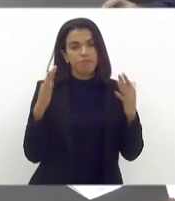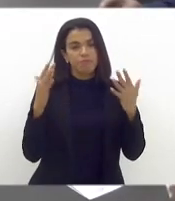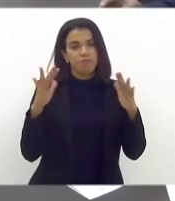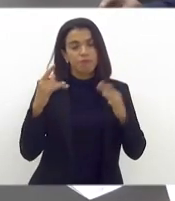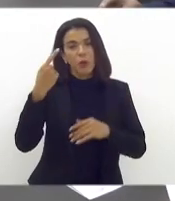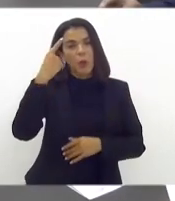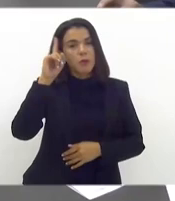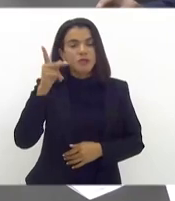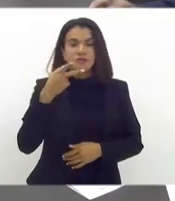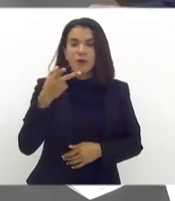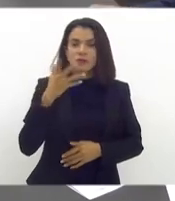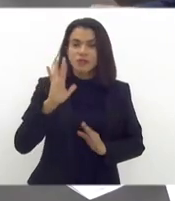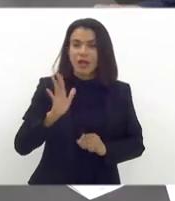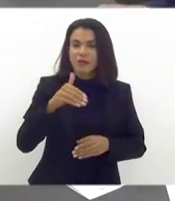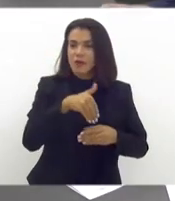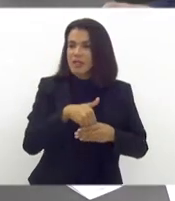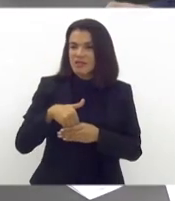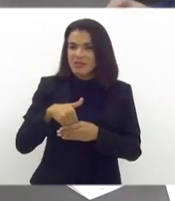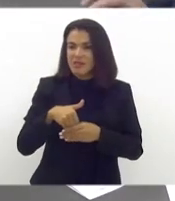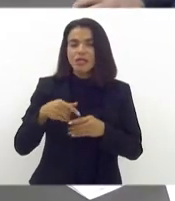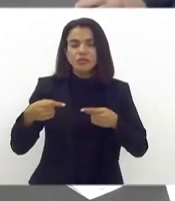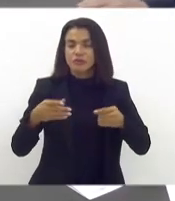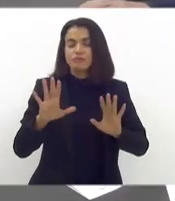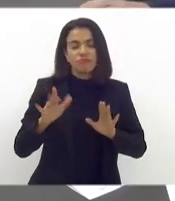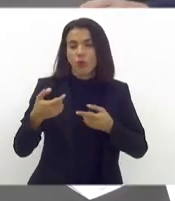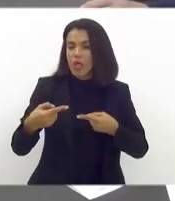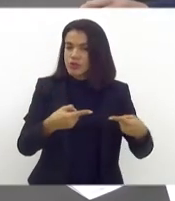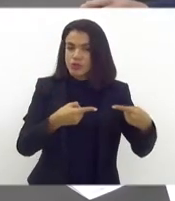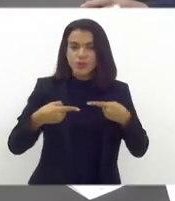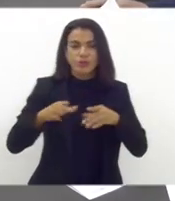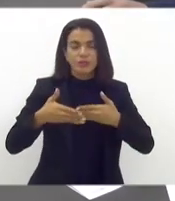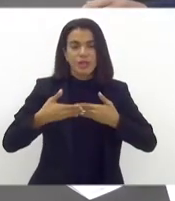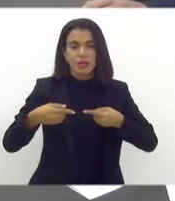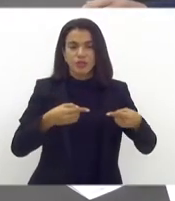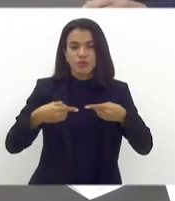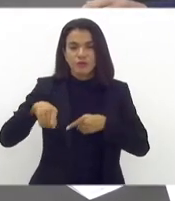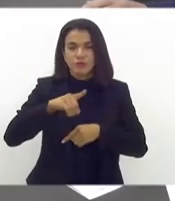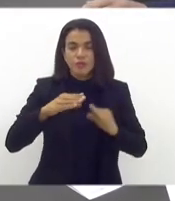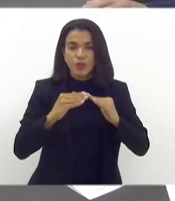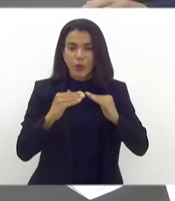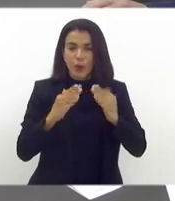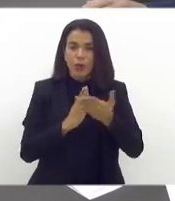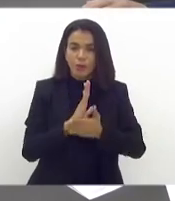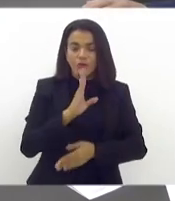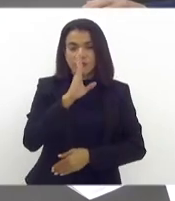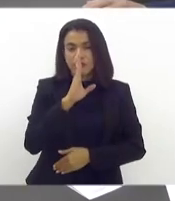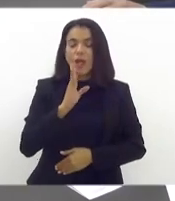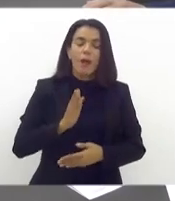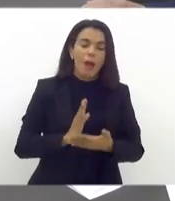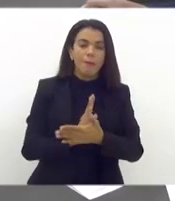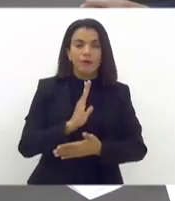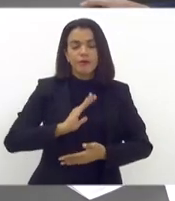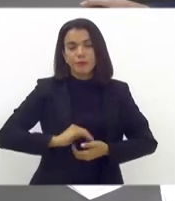se declaramos já a votação, já encerrou a votação, está em discussão, então não havendo quem queira discutir, encerrada a discussão, em votação, os senhores que aprovam, permaneçam